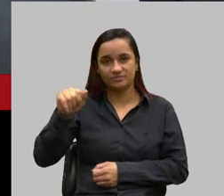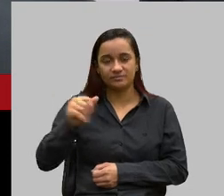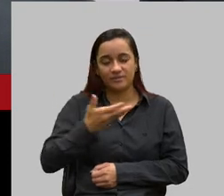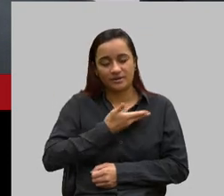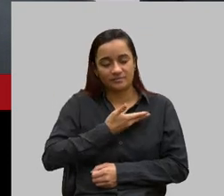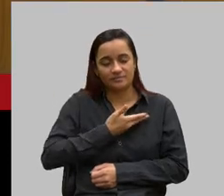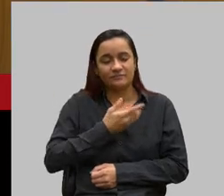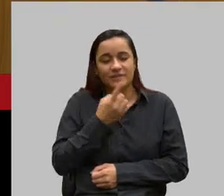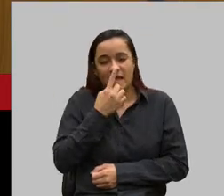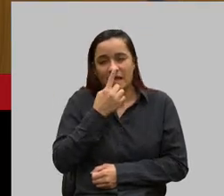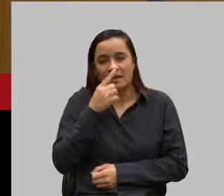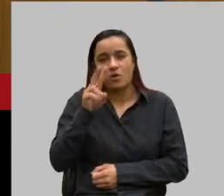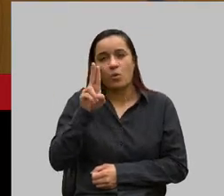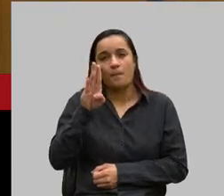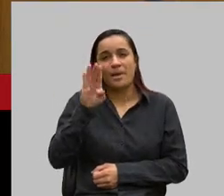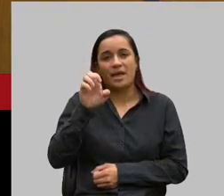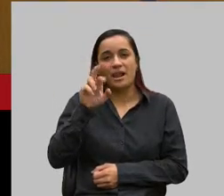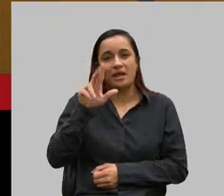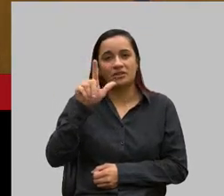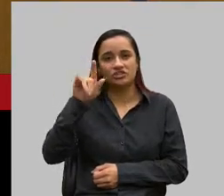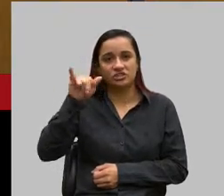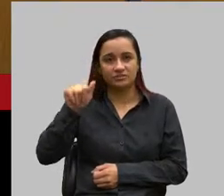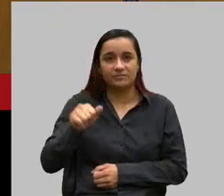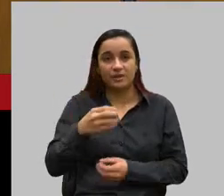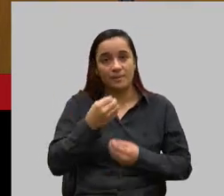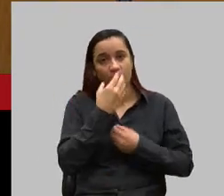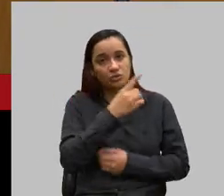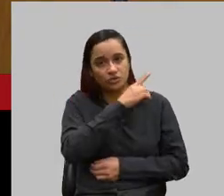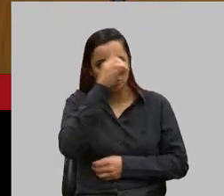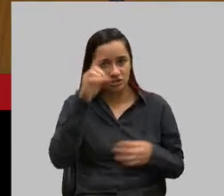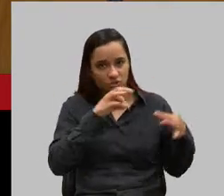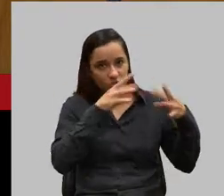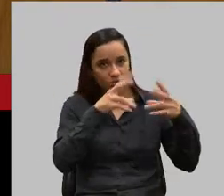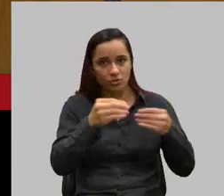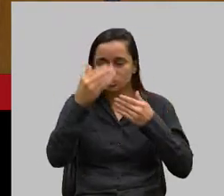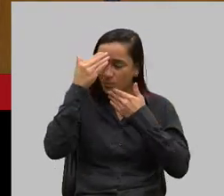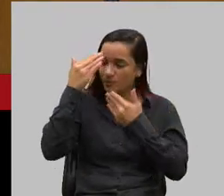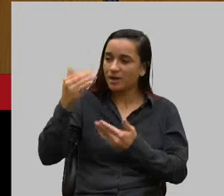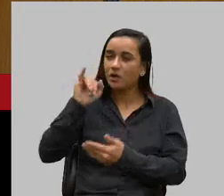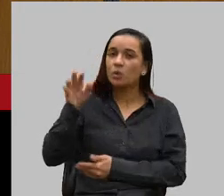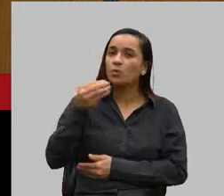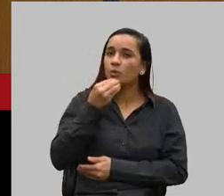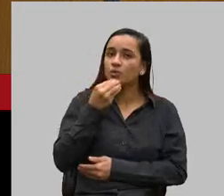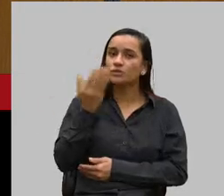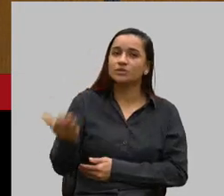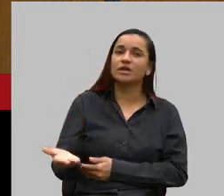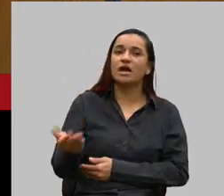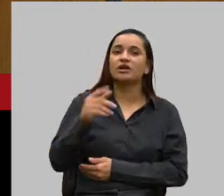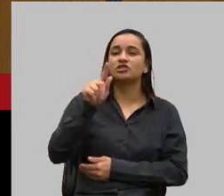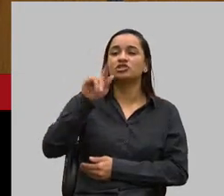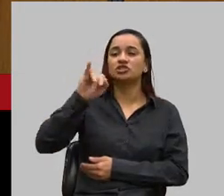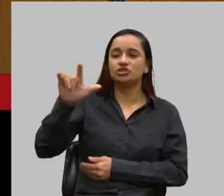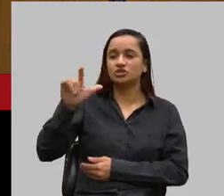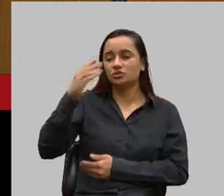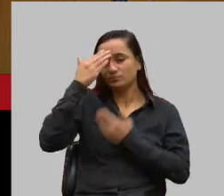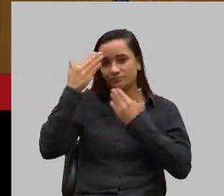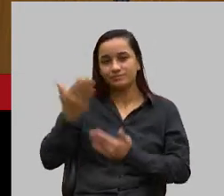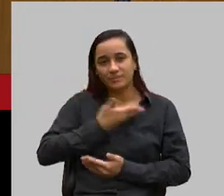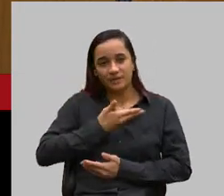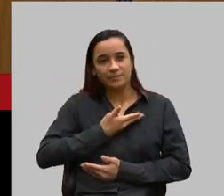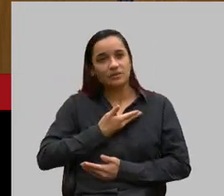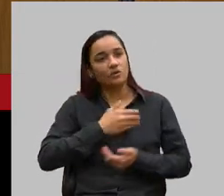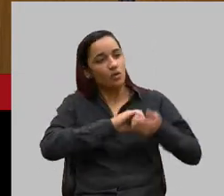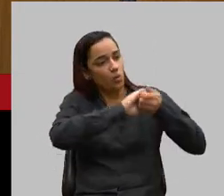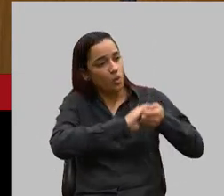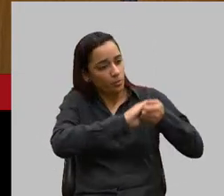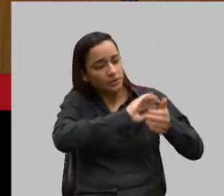Uberlândia Bom dia a todos bom dia muito obrigado pela oportunidade Presidente Gil Pereira grande amigo Queria cumprimentar todos os amigos parlamentares